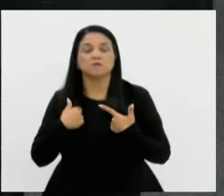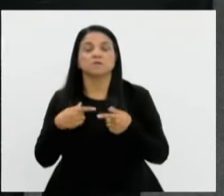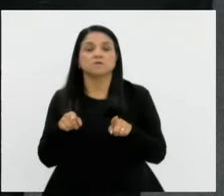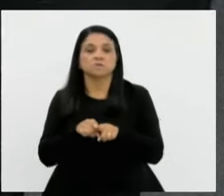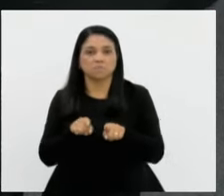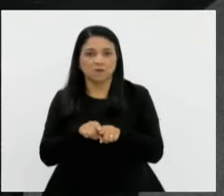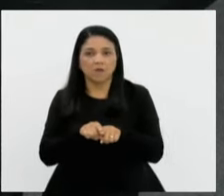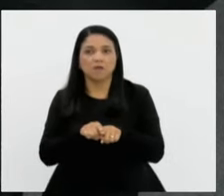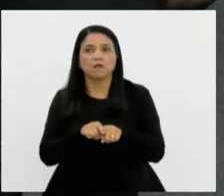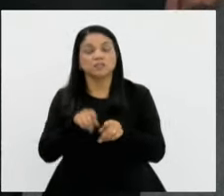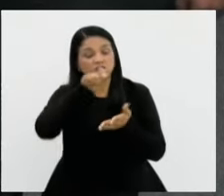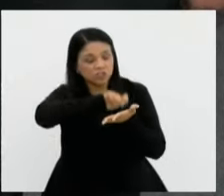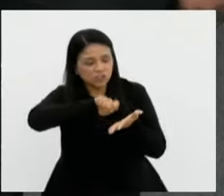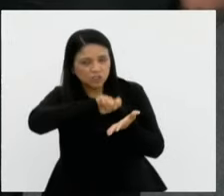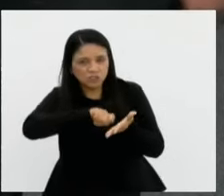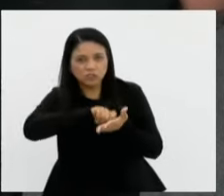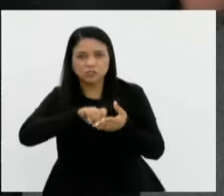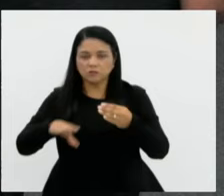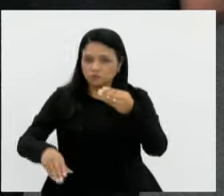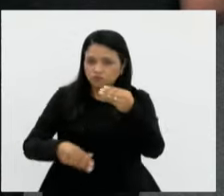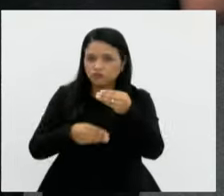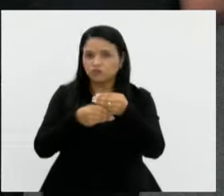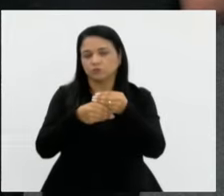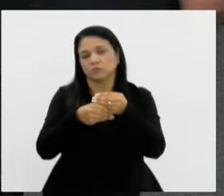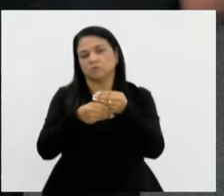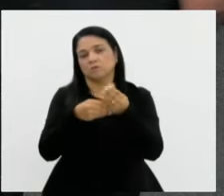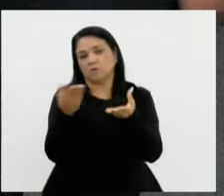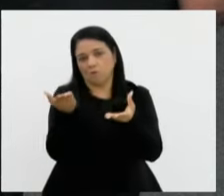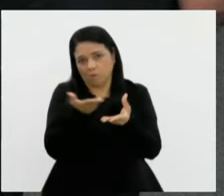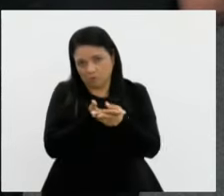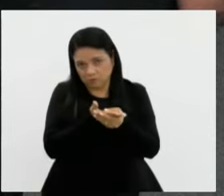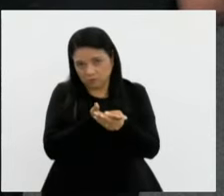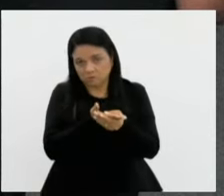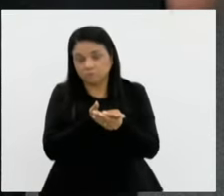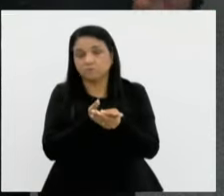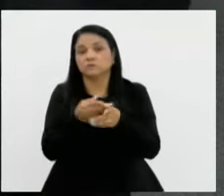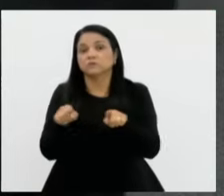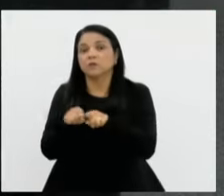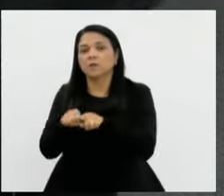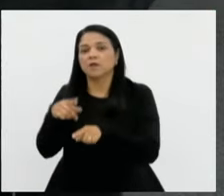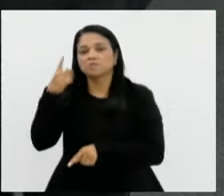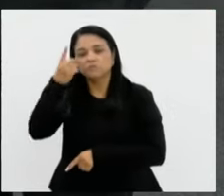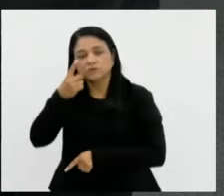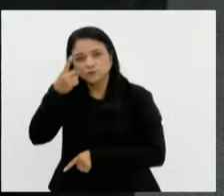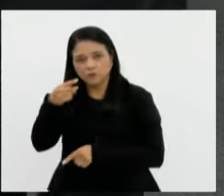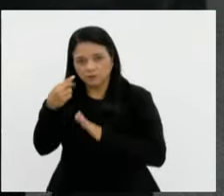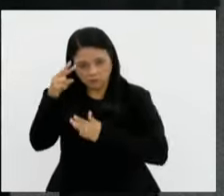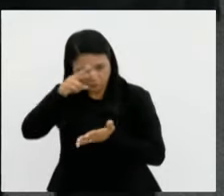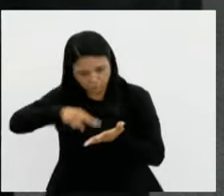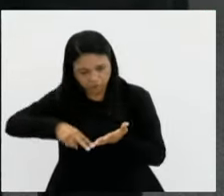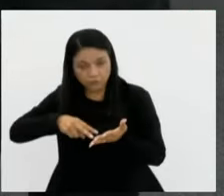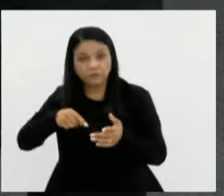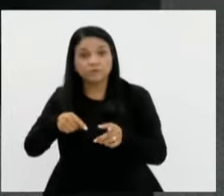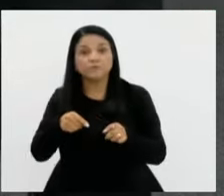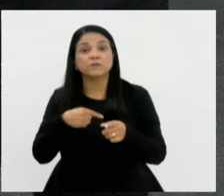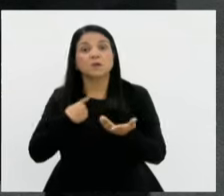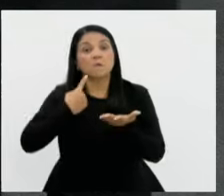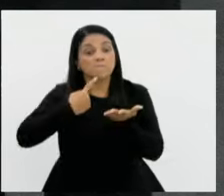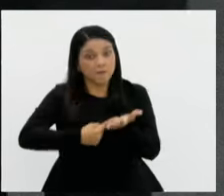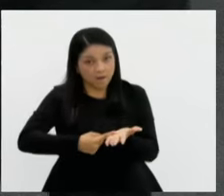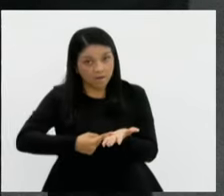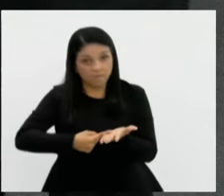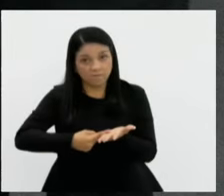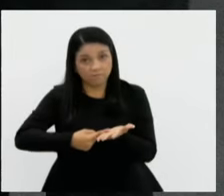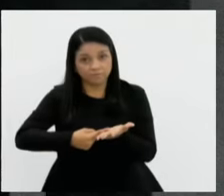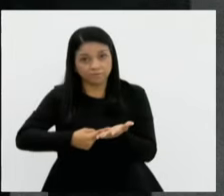defesa, escrita, juntada aos autos e com vista para os deputados da CCJ. Imediatamente nós marcamos